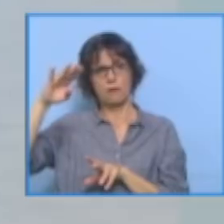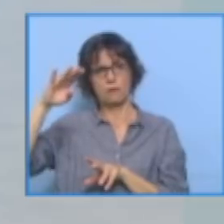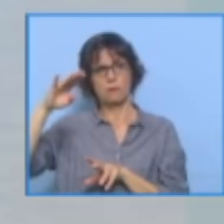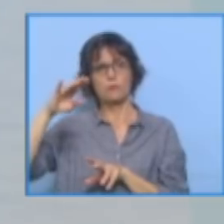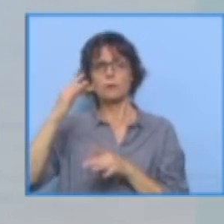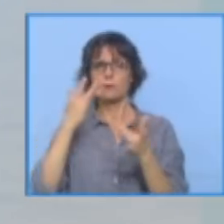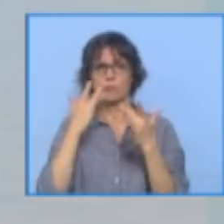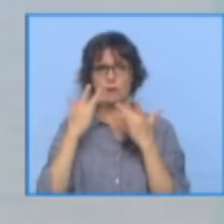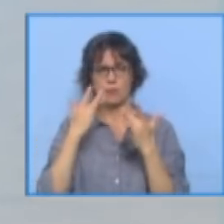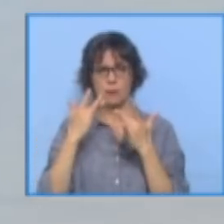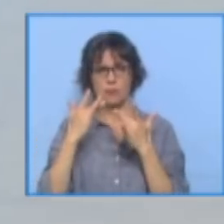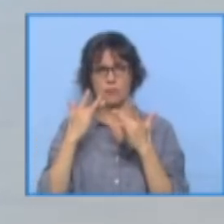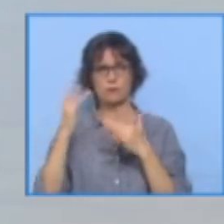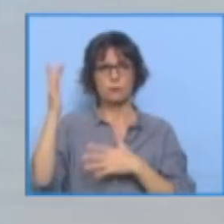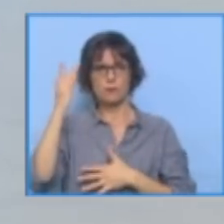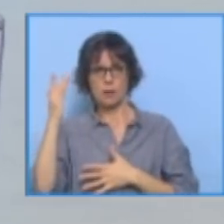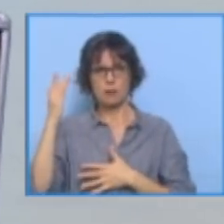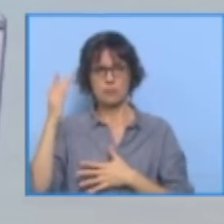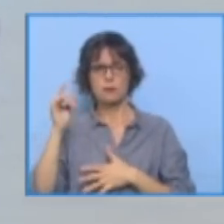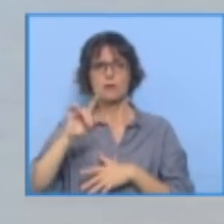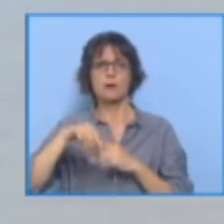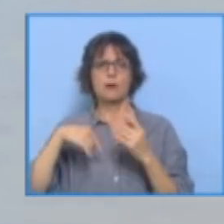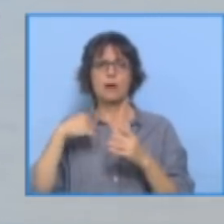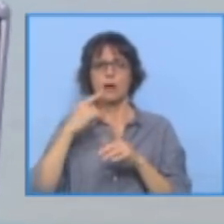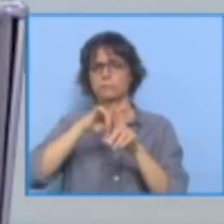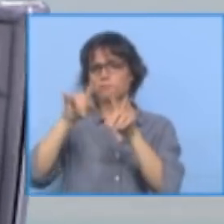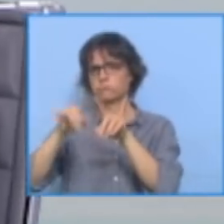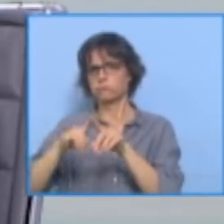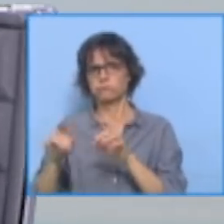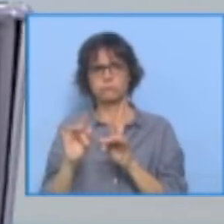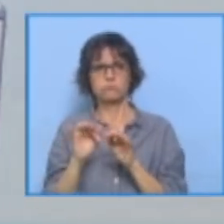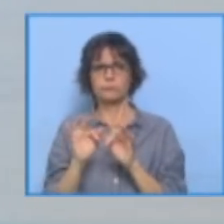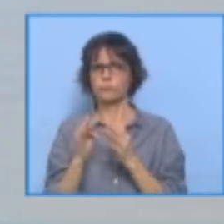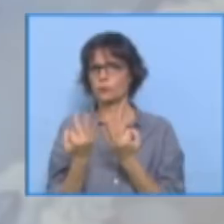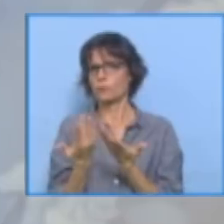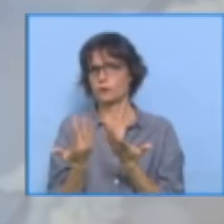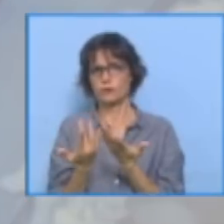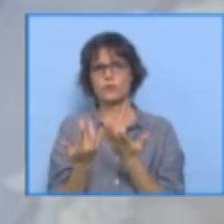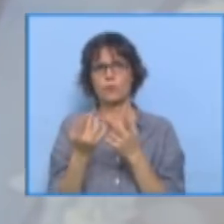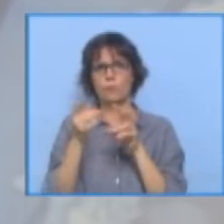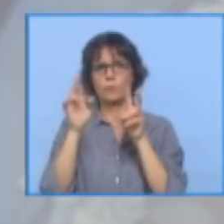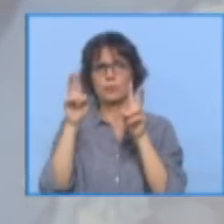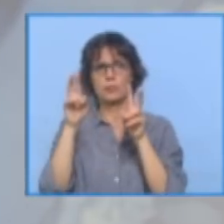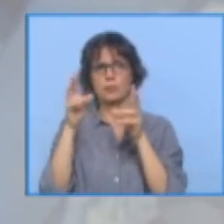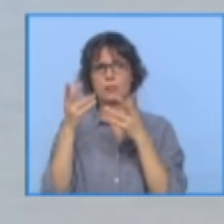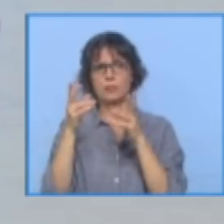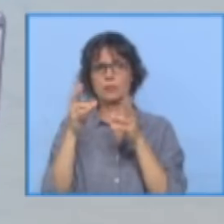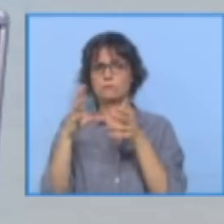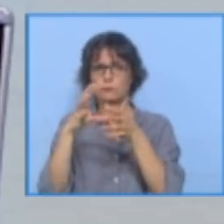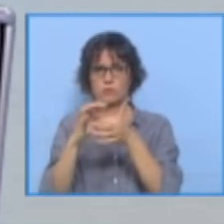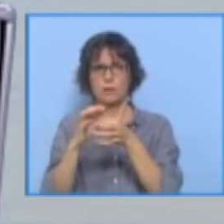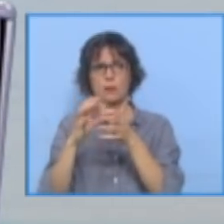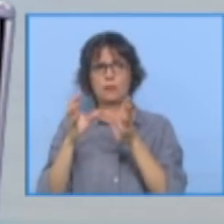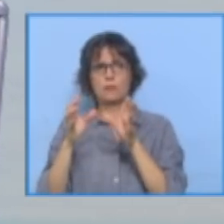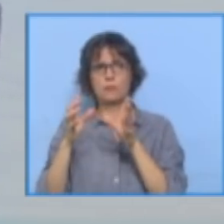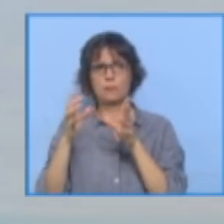de teatro, creio também dança, portanto, são variados. Há várias componentes do concerto, os jovens têm que se inscrever e,